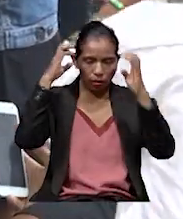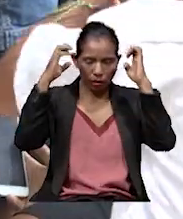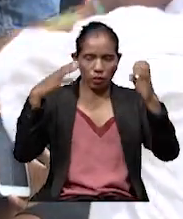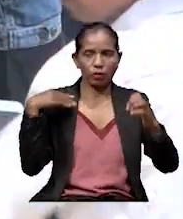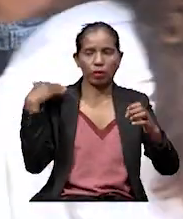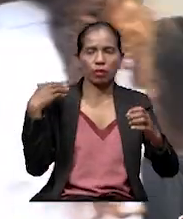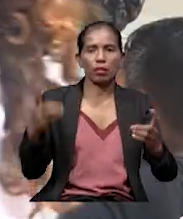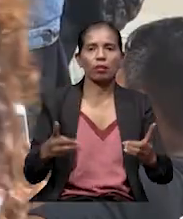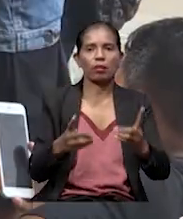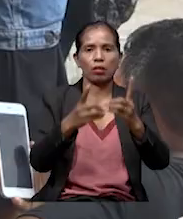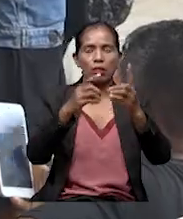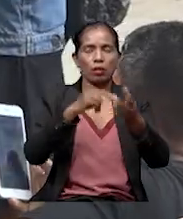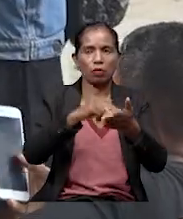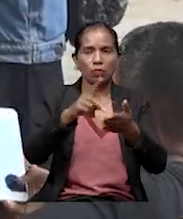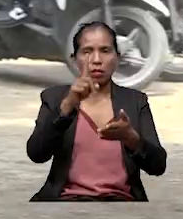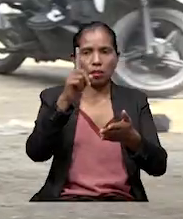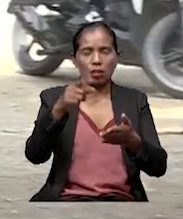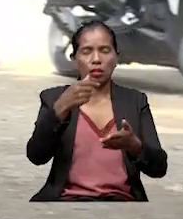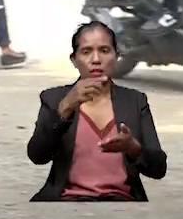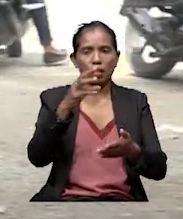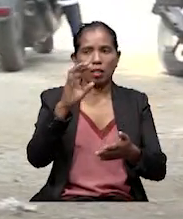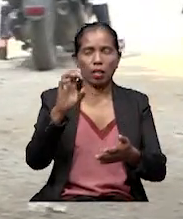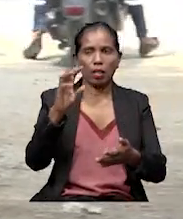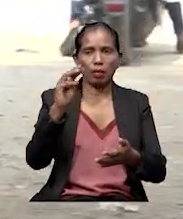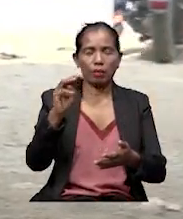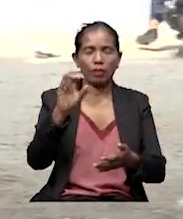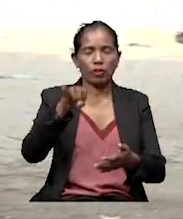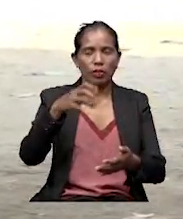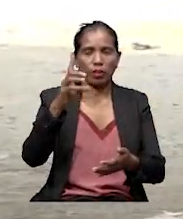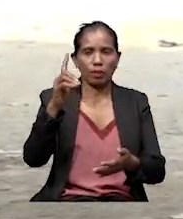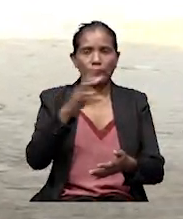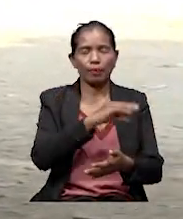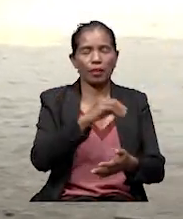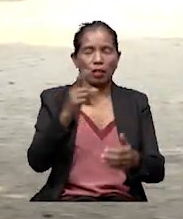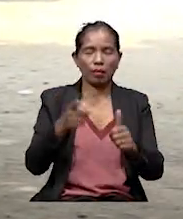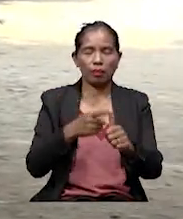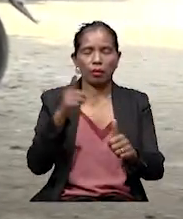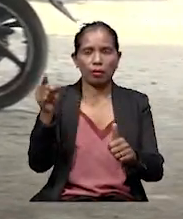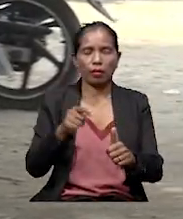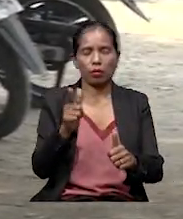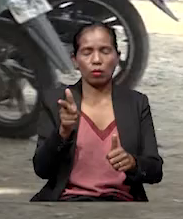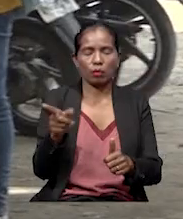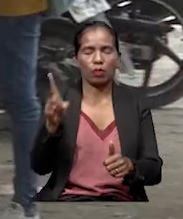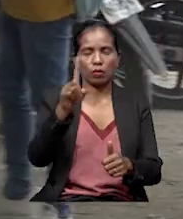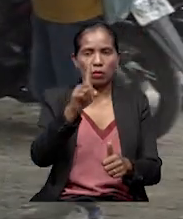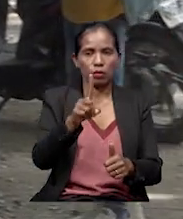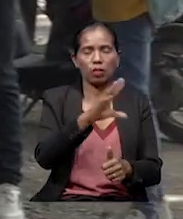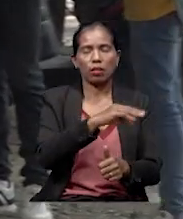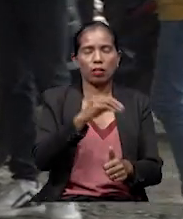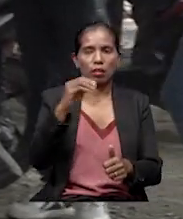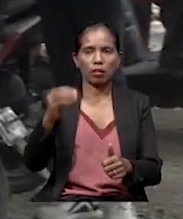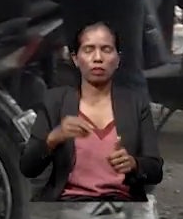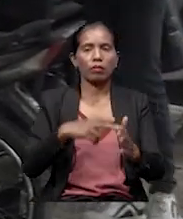no Desporto número ida ZGM EZD barra primeira barra ringun dua ronu resin idane